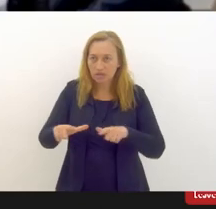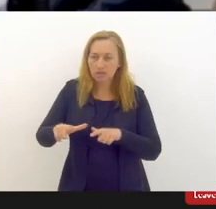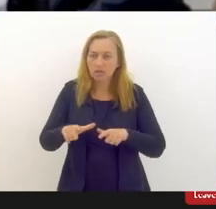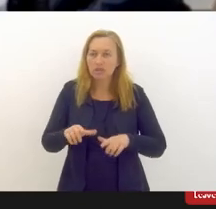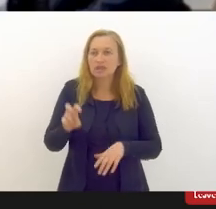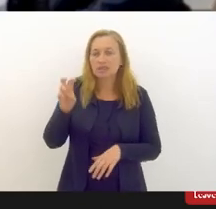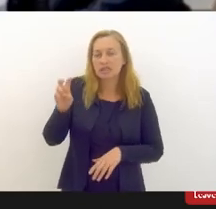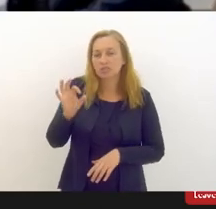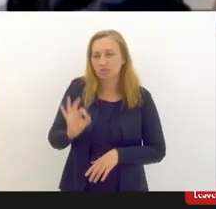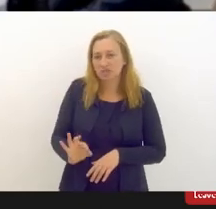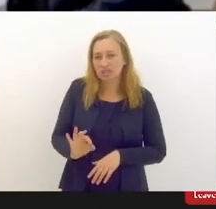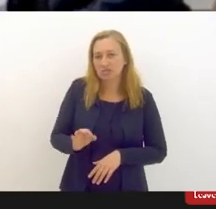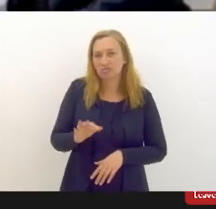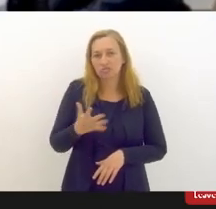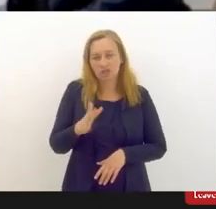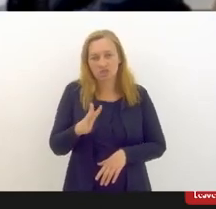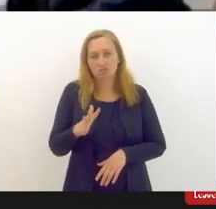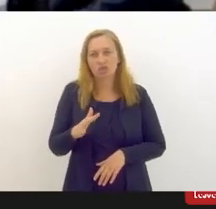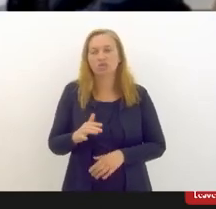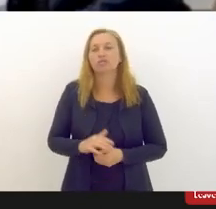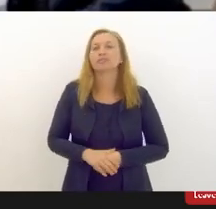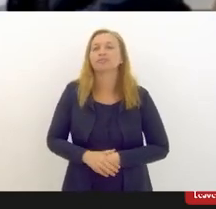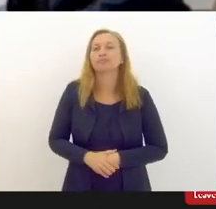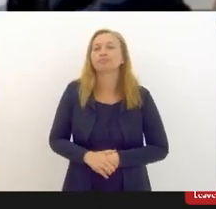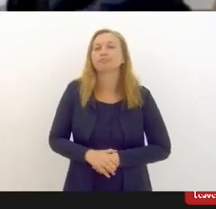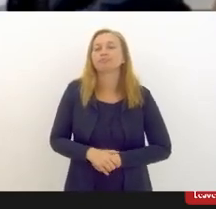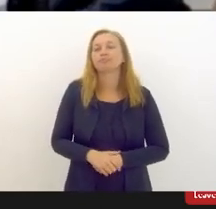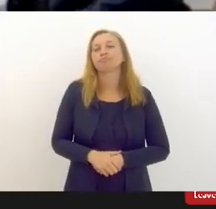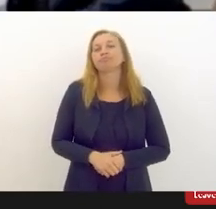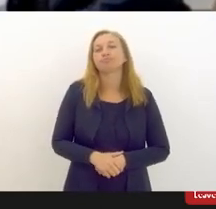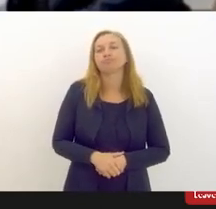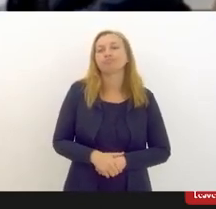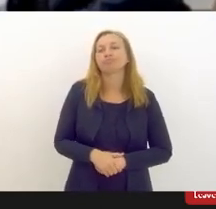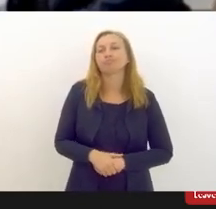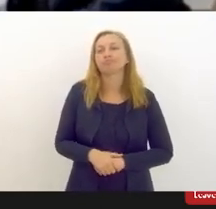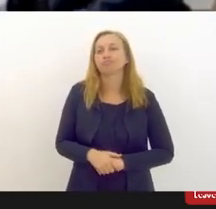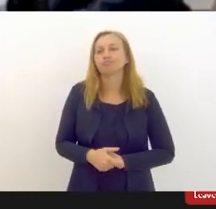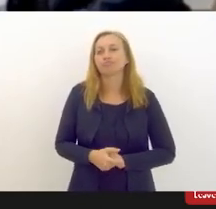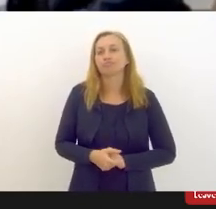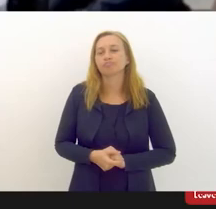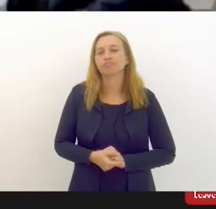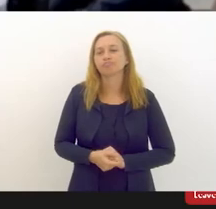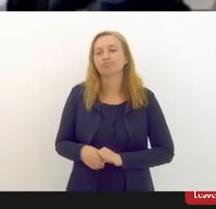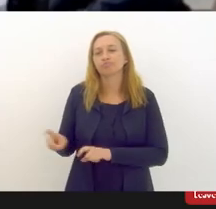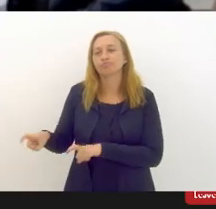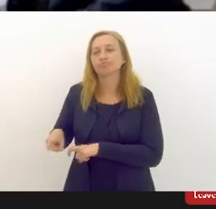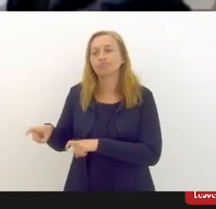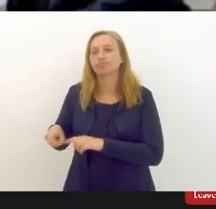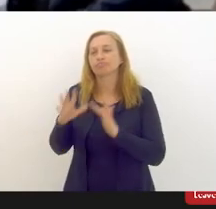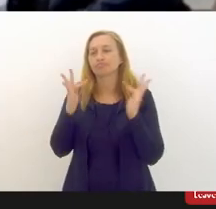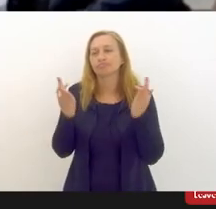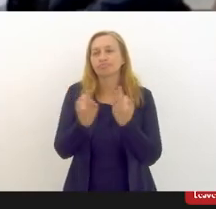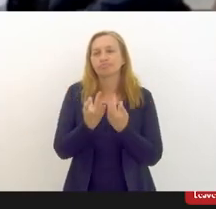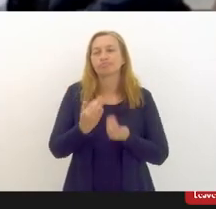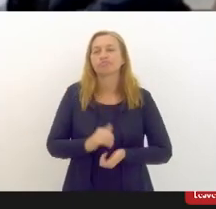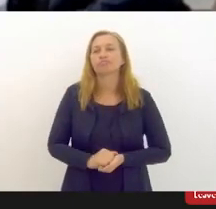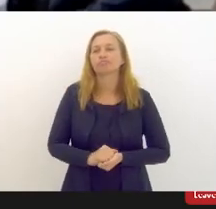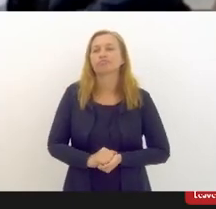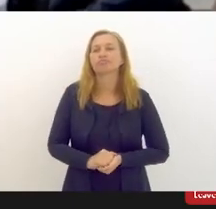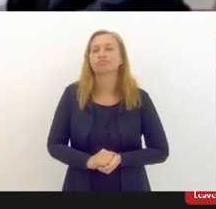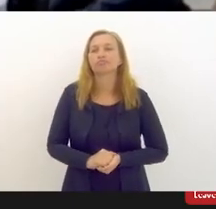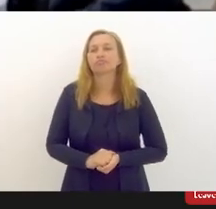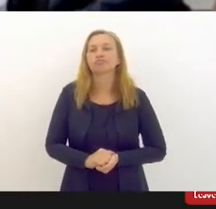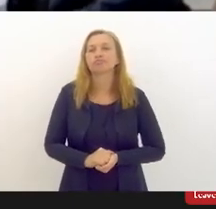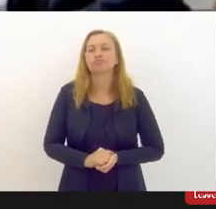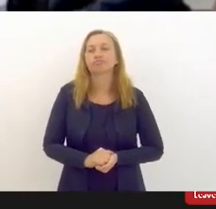de 5% dentro do tamanho da nossa rede. A questão da agricultura familiar, nos próximos dias a